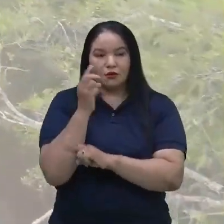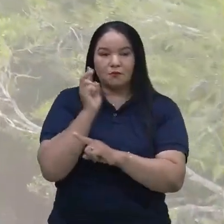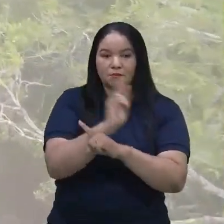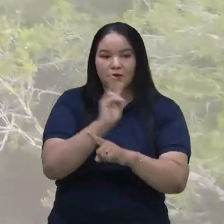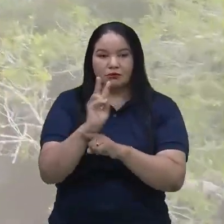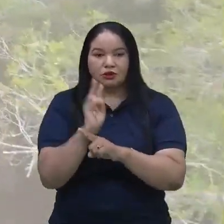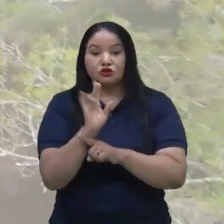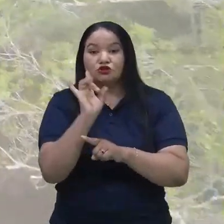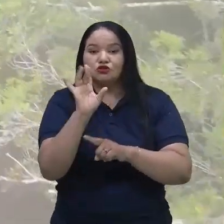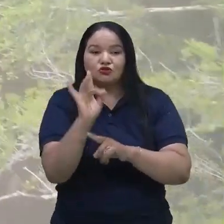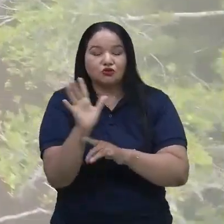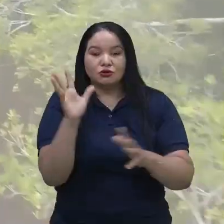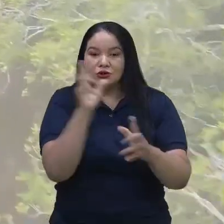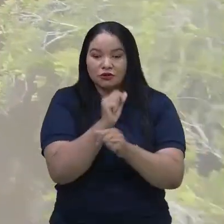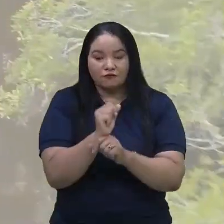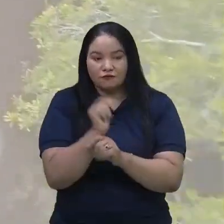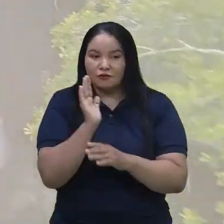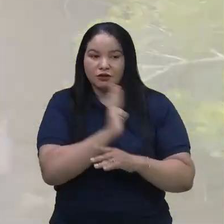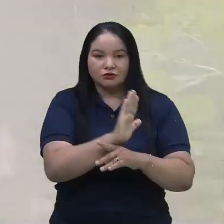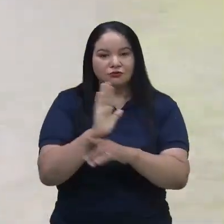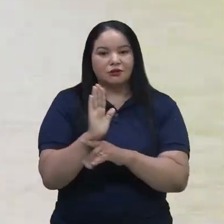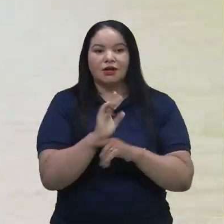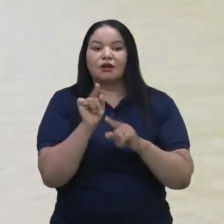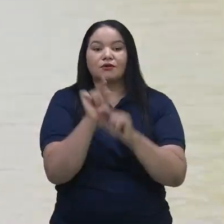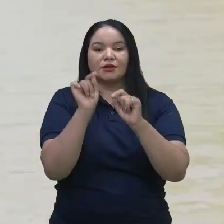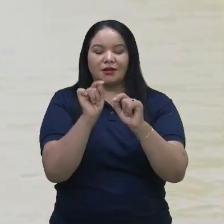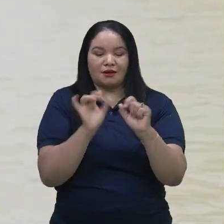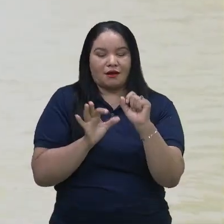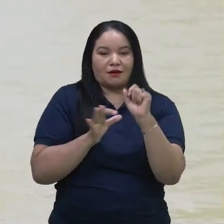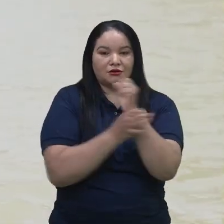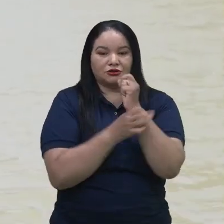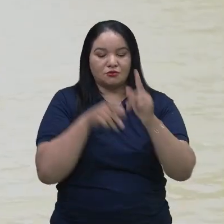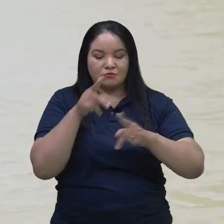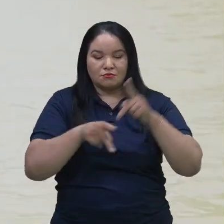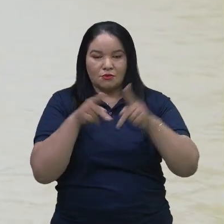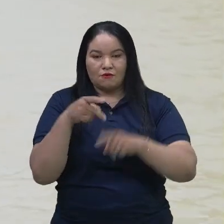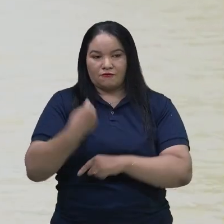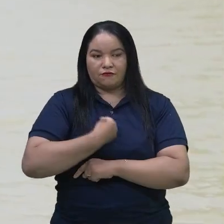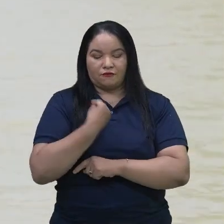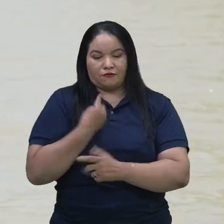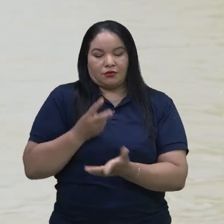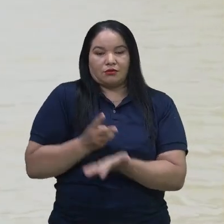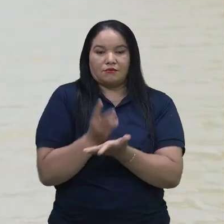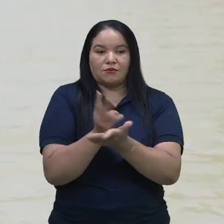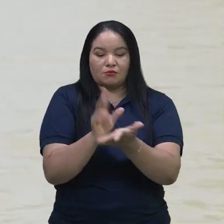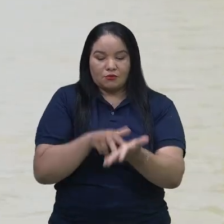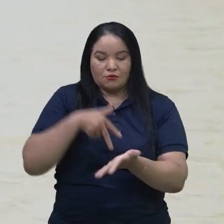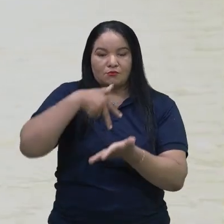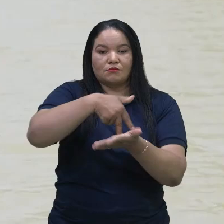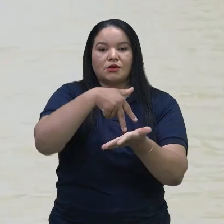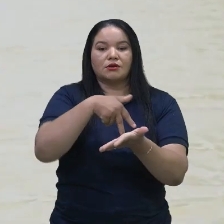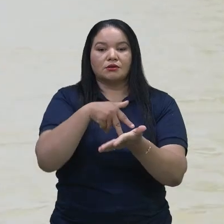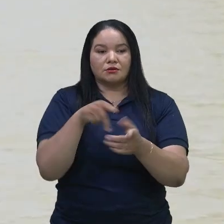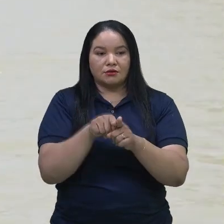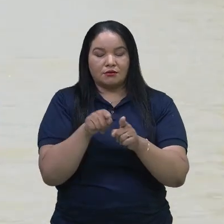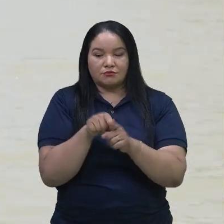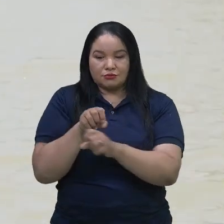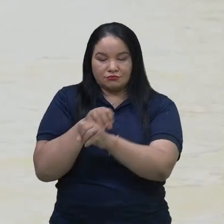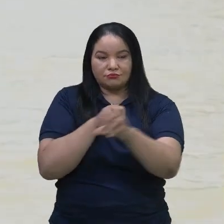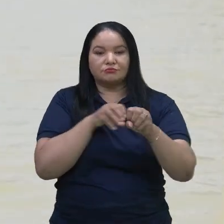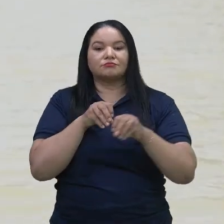salvar a floresta, é garantir que seus povos continuem existindo, resistindo e